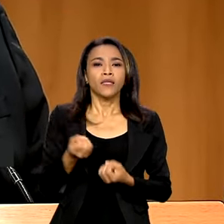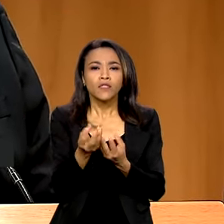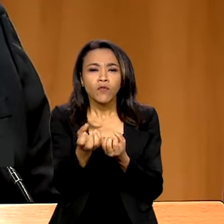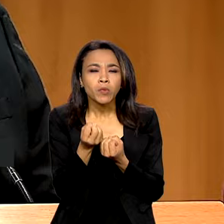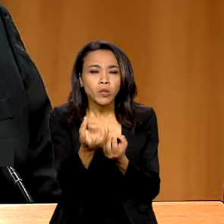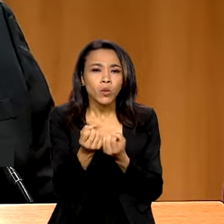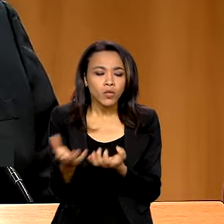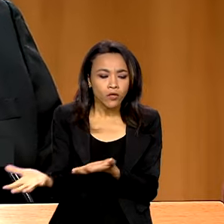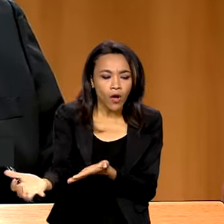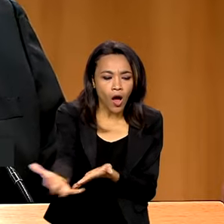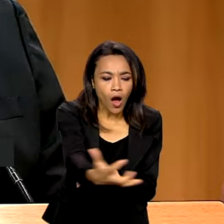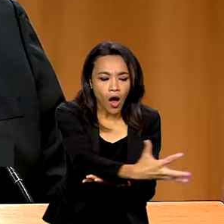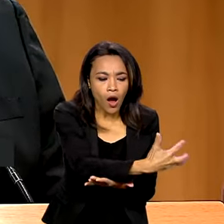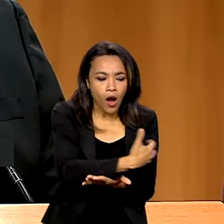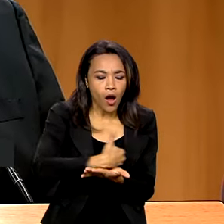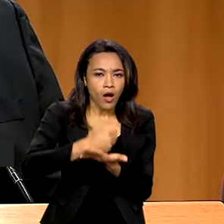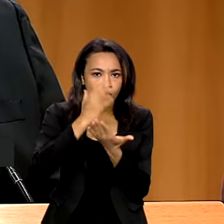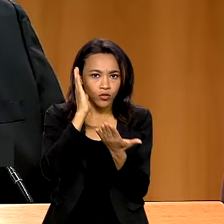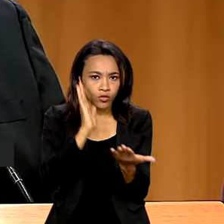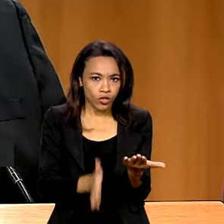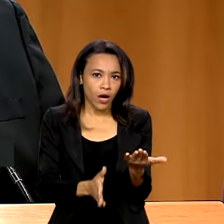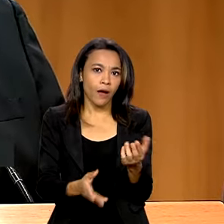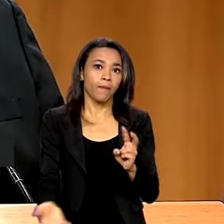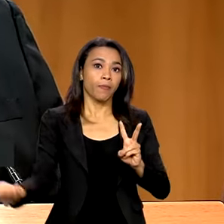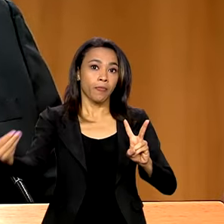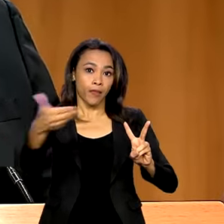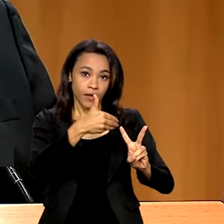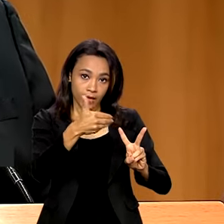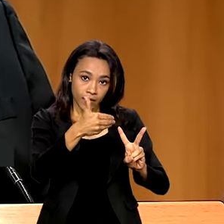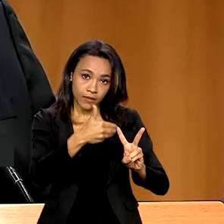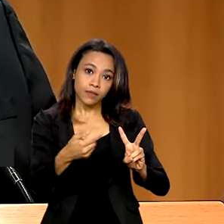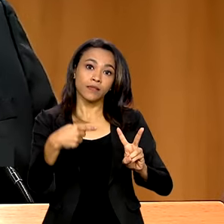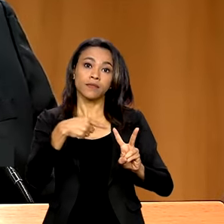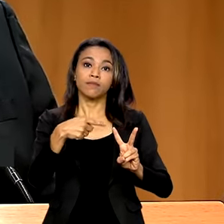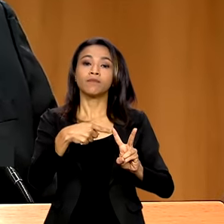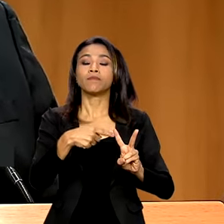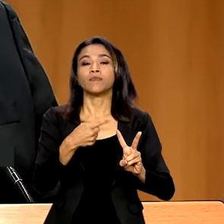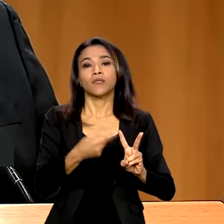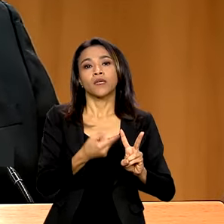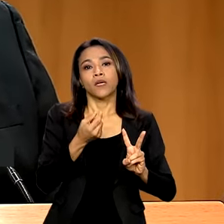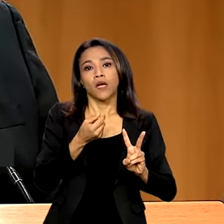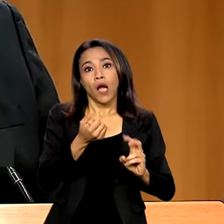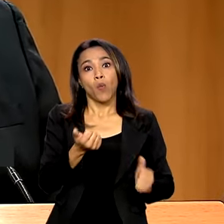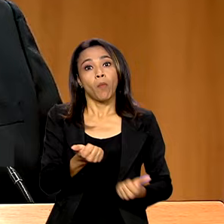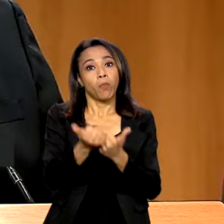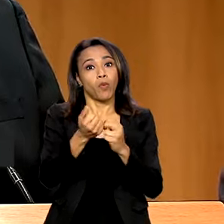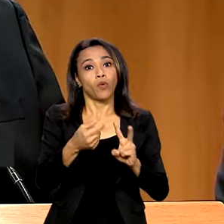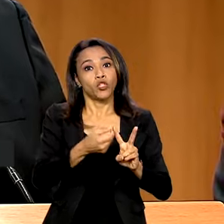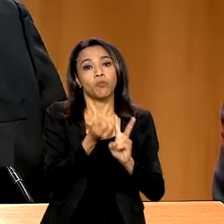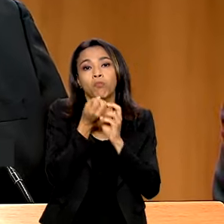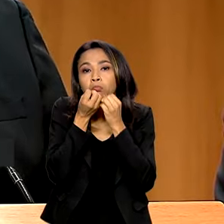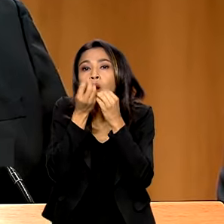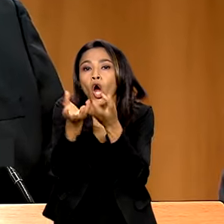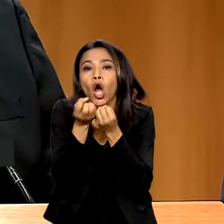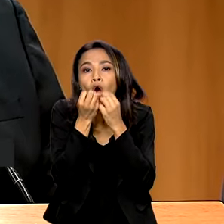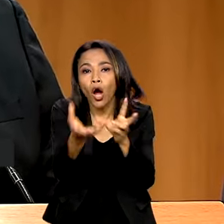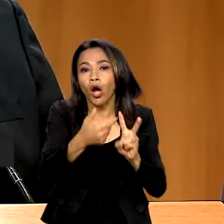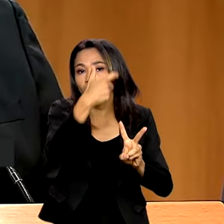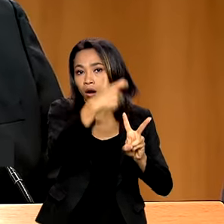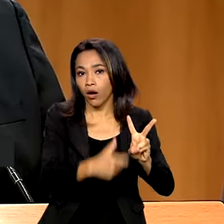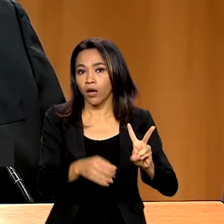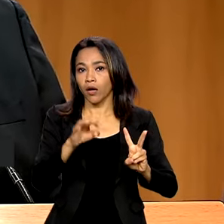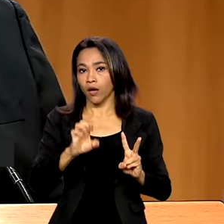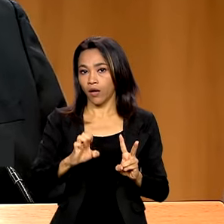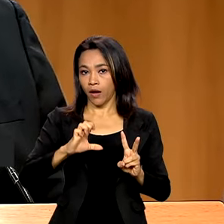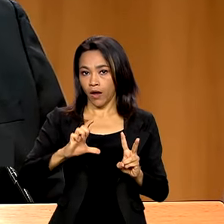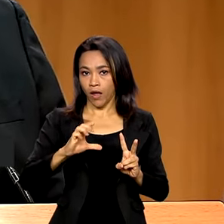tivemos a delação, a colaboração premiada do senhor Elcio. Nessa colaboração